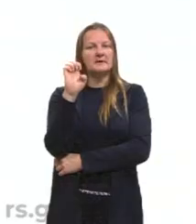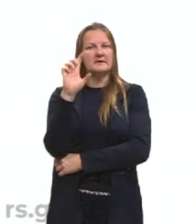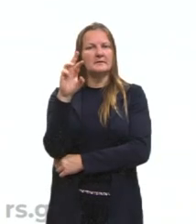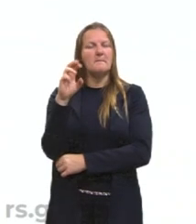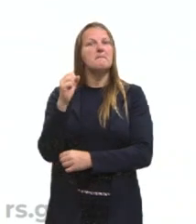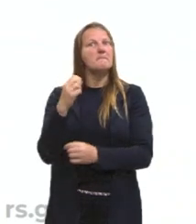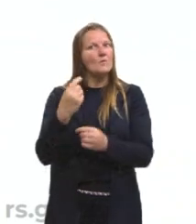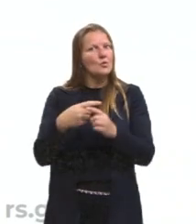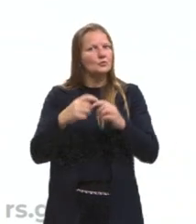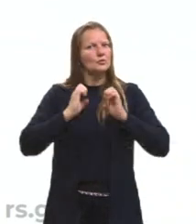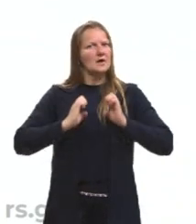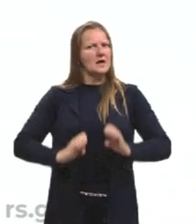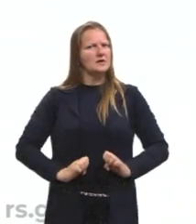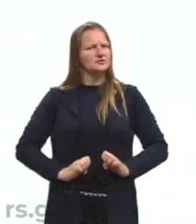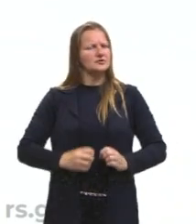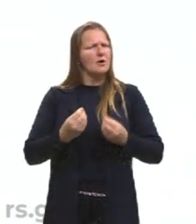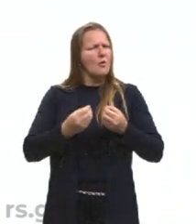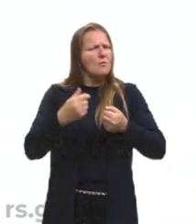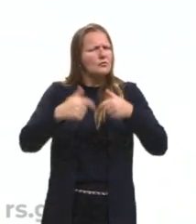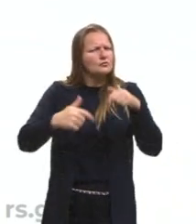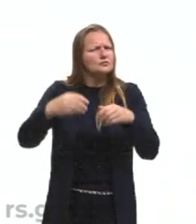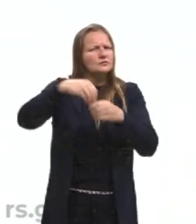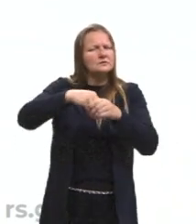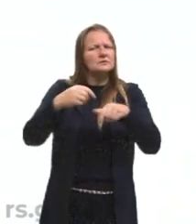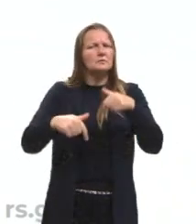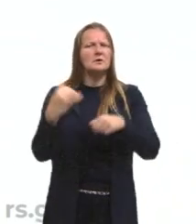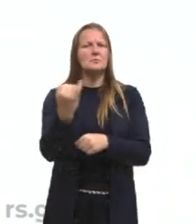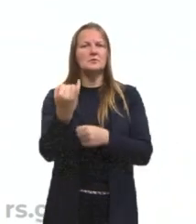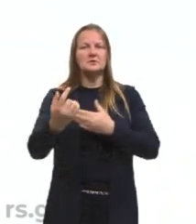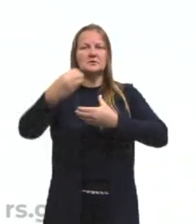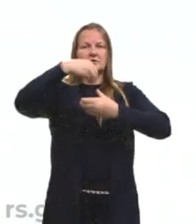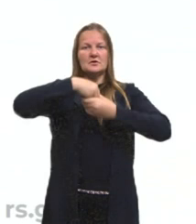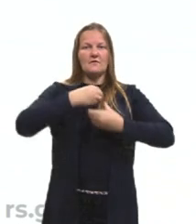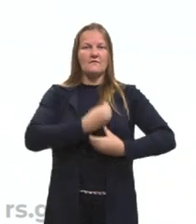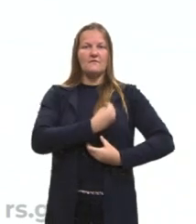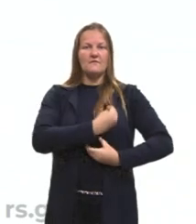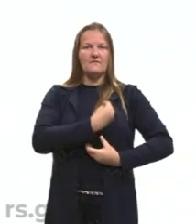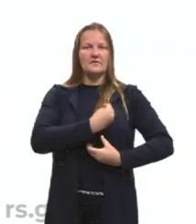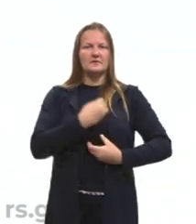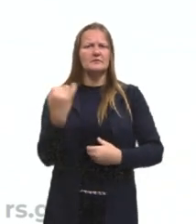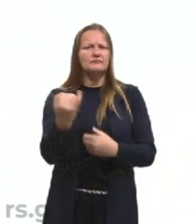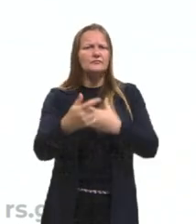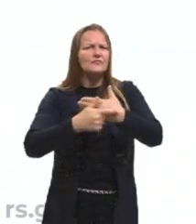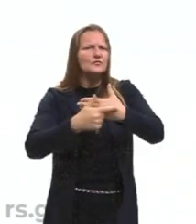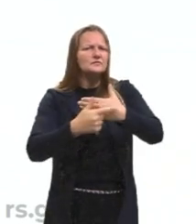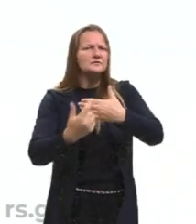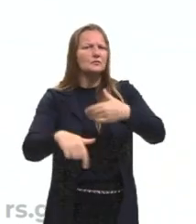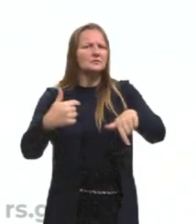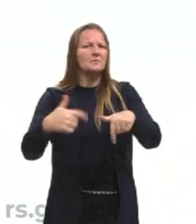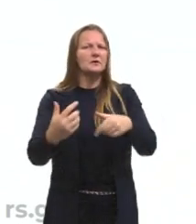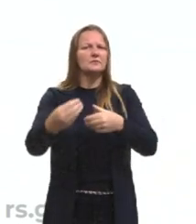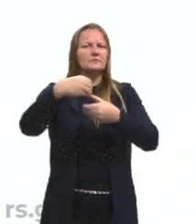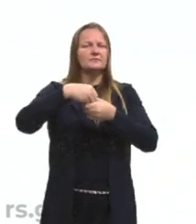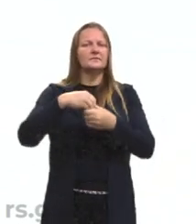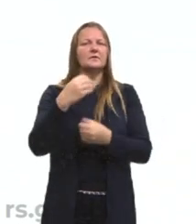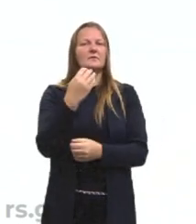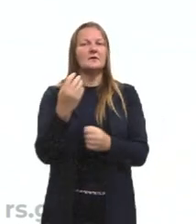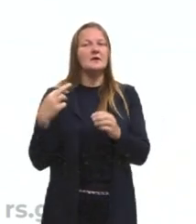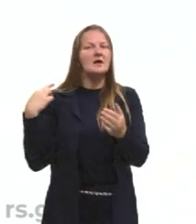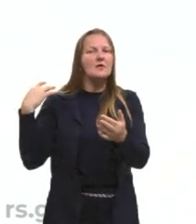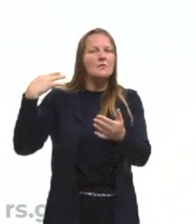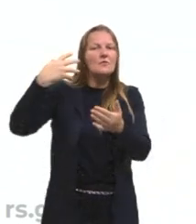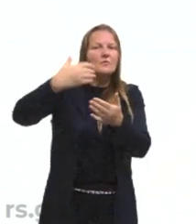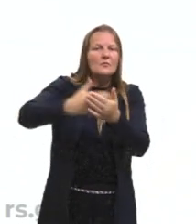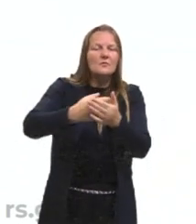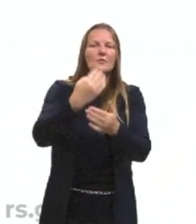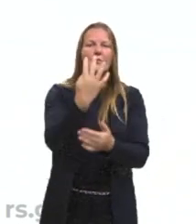A Ética Protestante a importância do trabalho então revisita essa nossas aulas a três a quatro a cinco que você